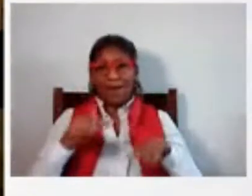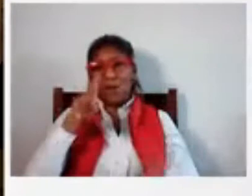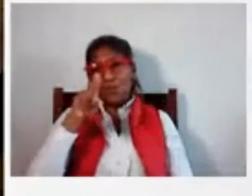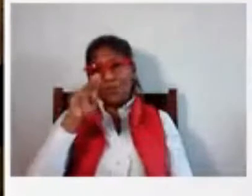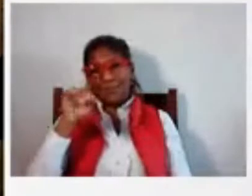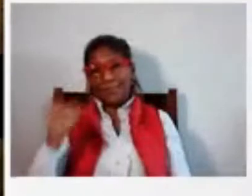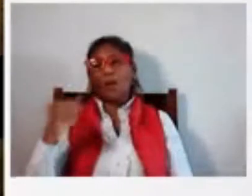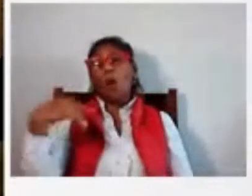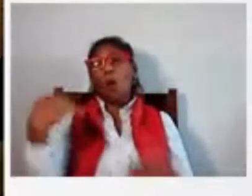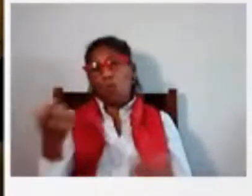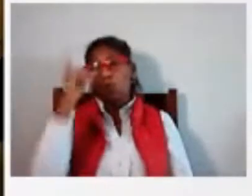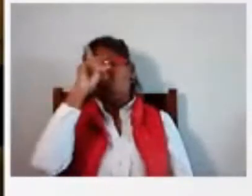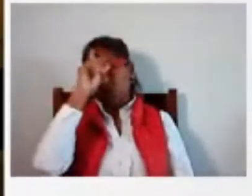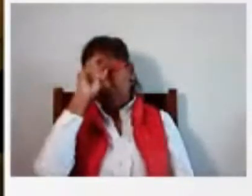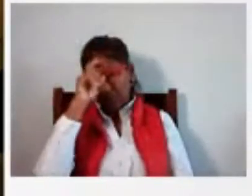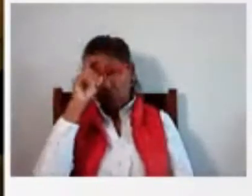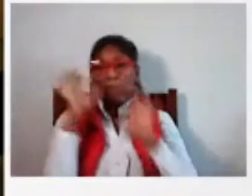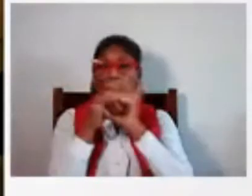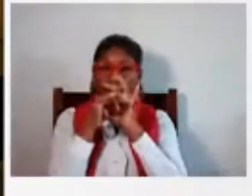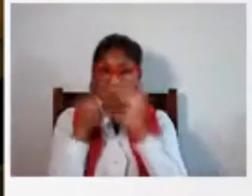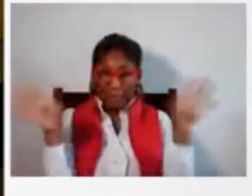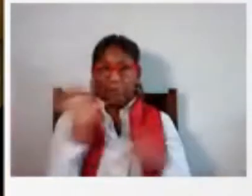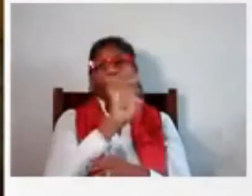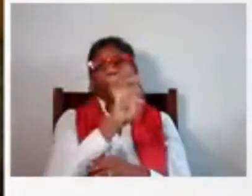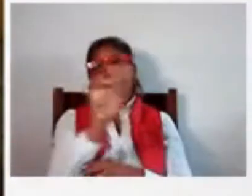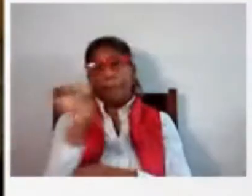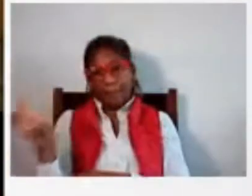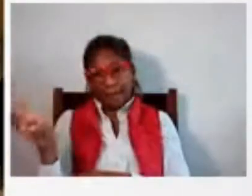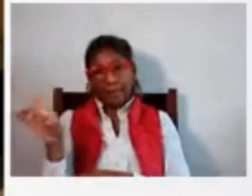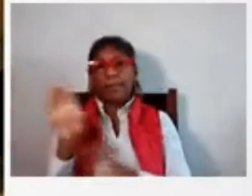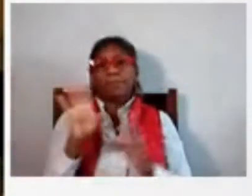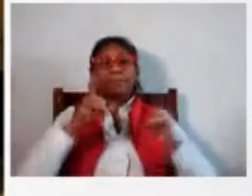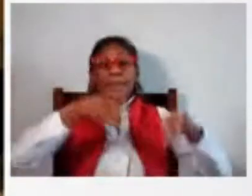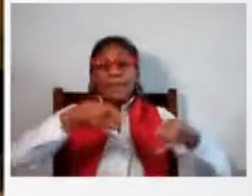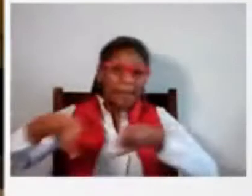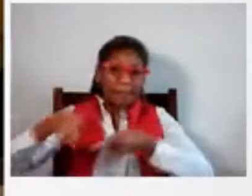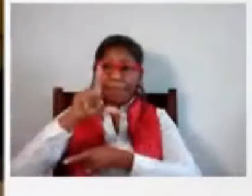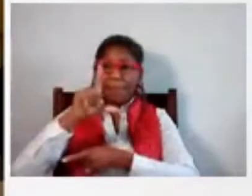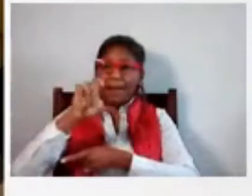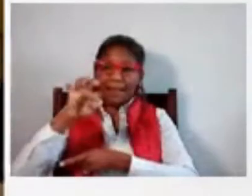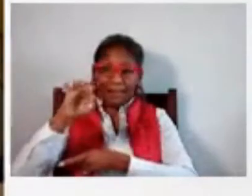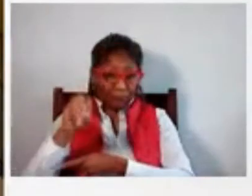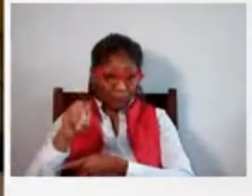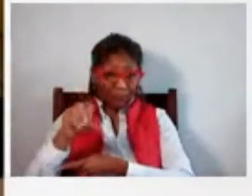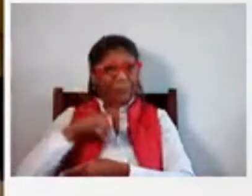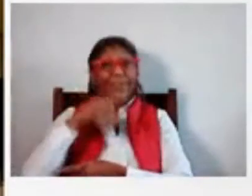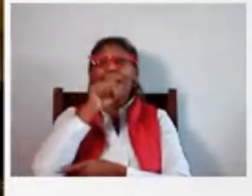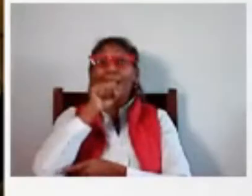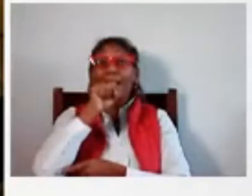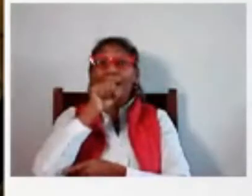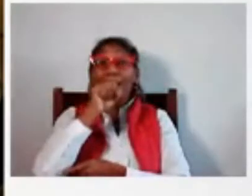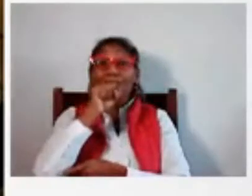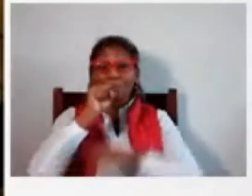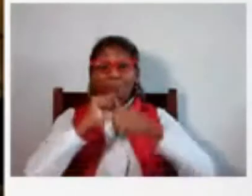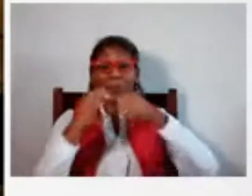o número de leitos livres para cada leito ocupado Covid, e aqui tem bandeira laranja. Os